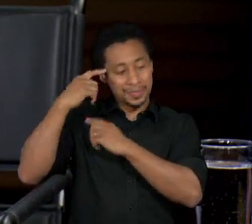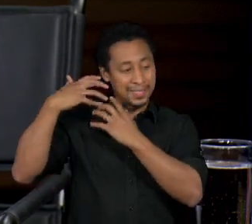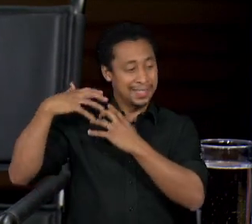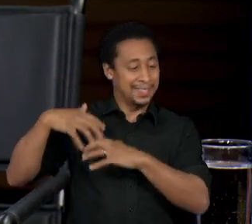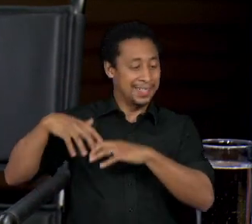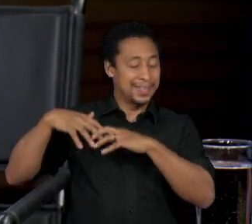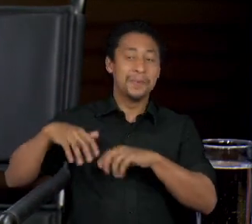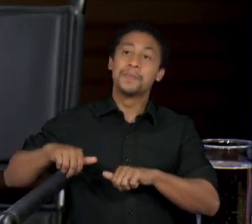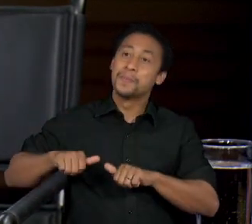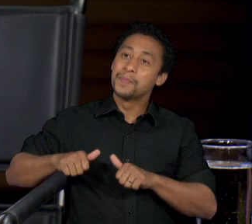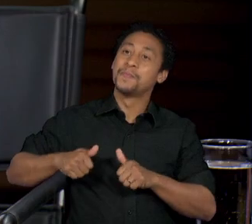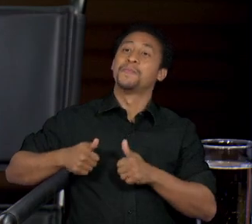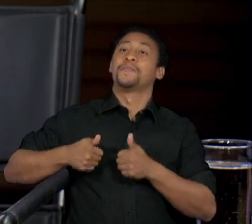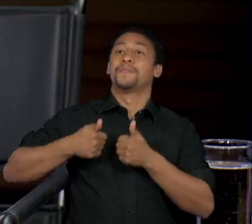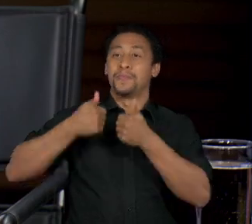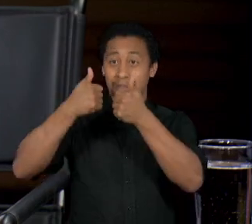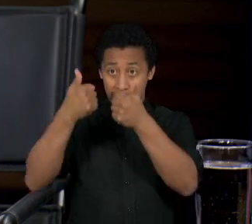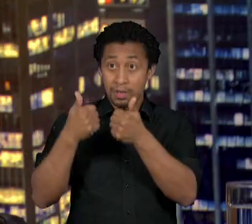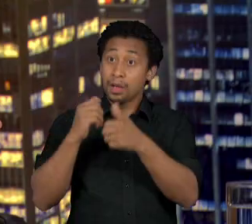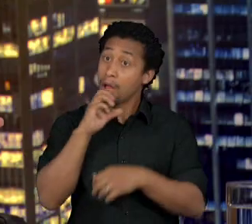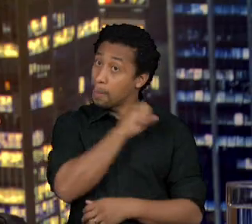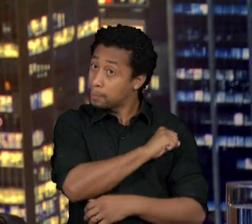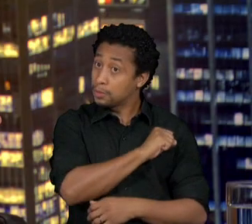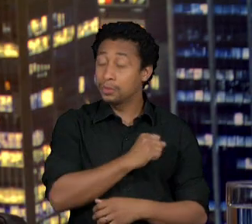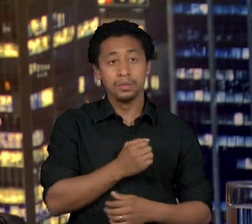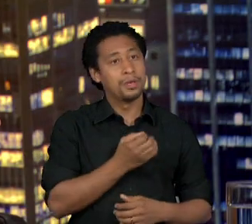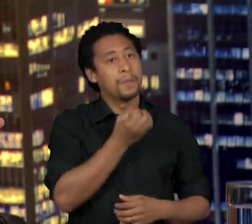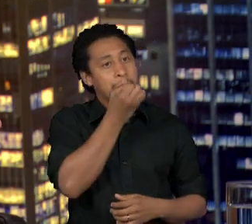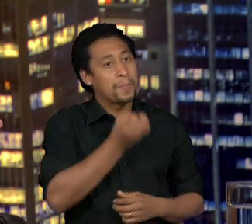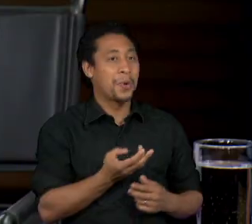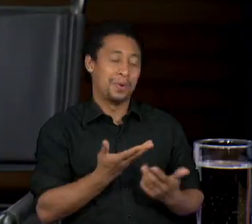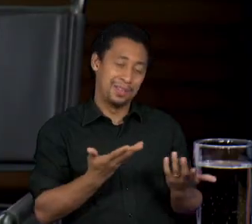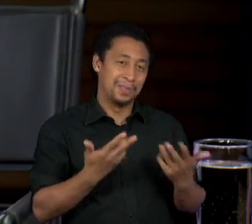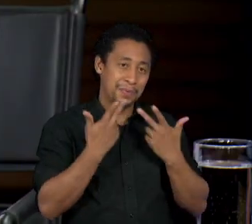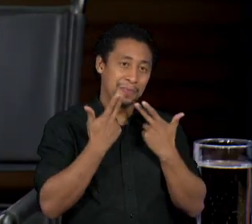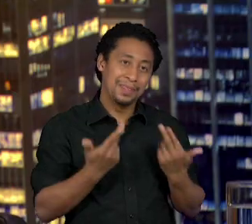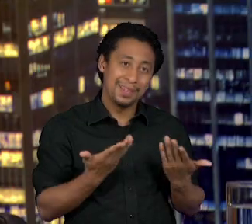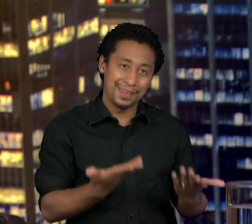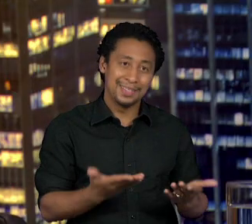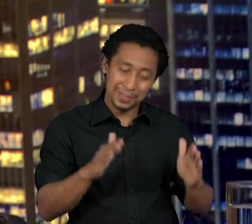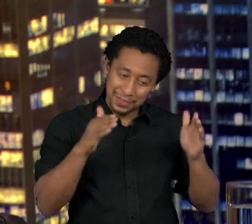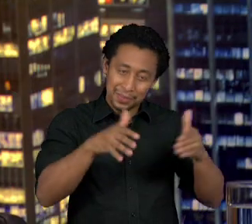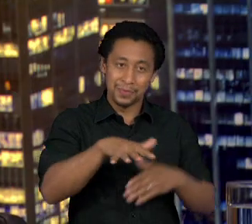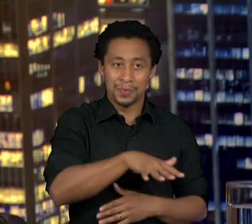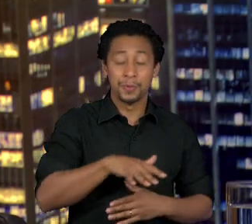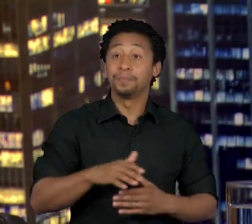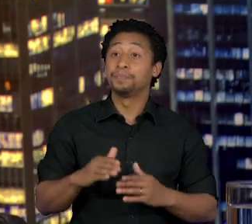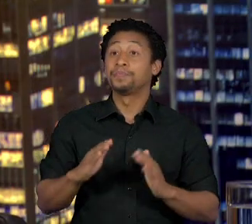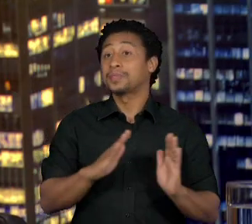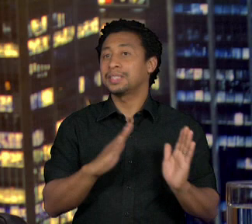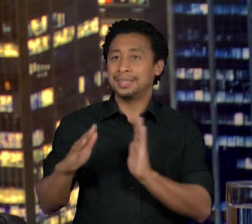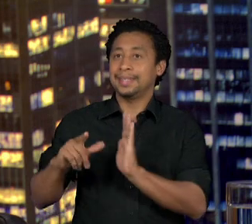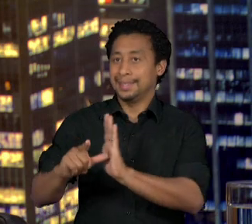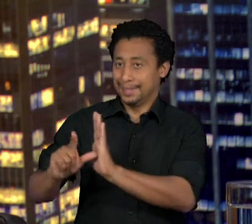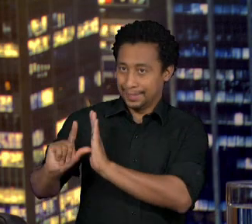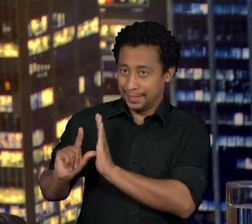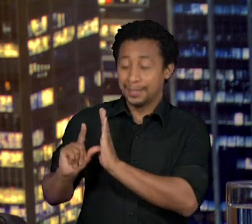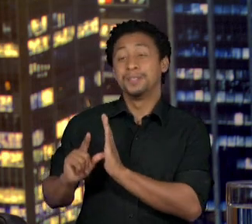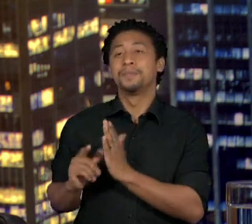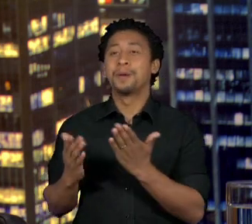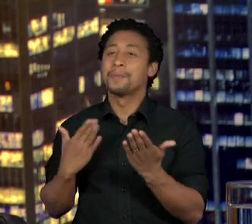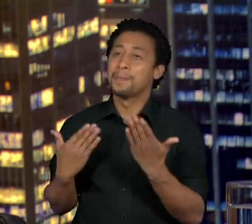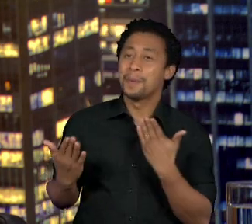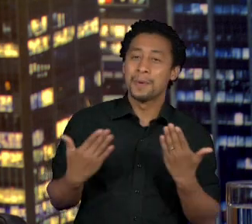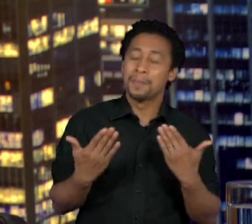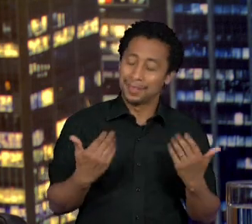ela tende a melhorar mais rapidamente. Uma boa notícia nesse sentido. Né? Sim. No bloco anterior, vocês estão comentando que faz